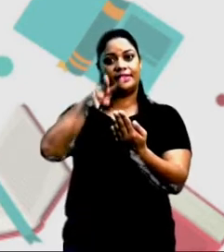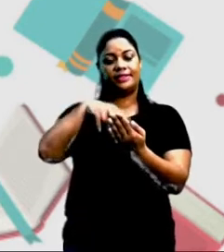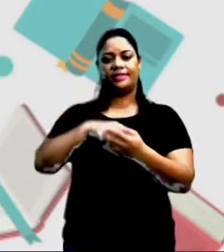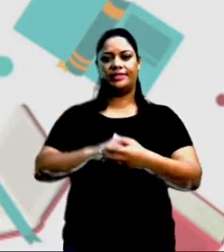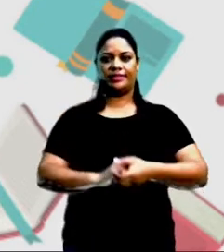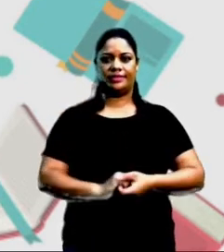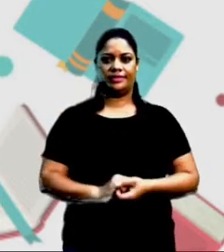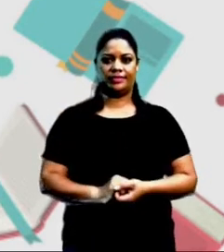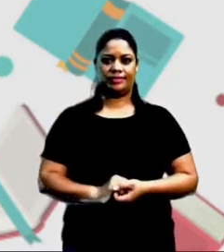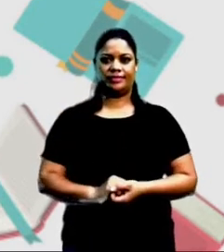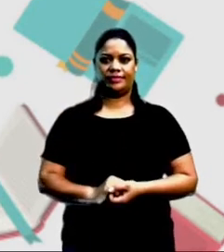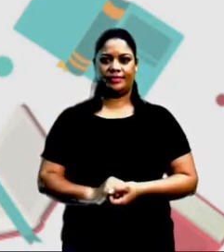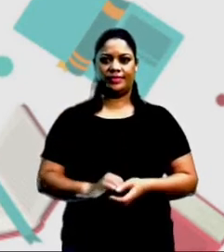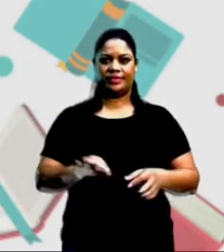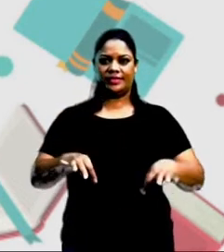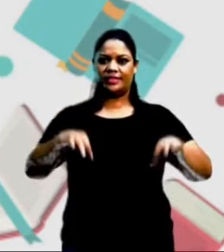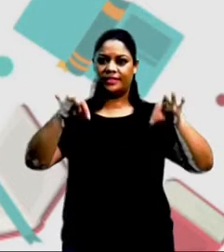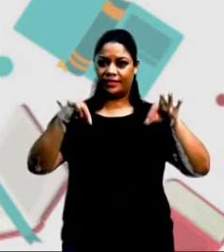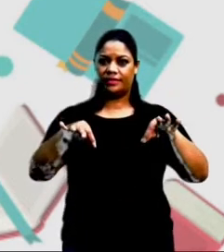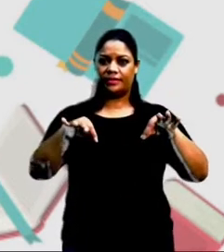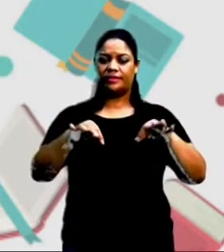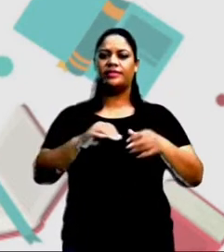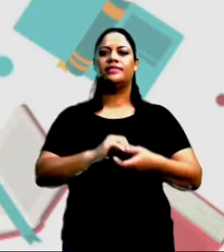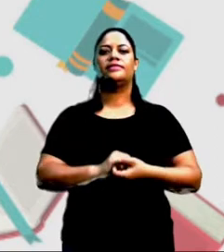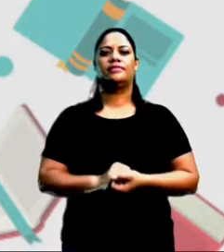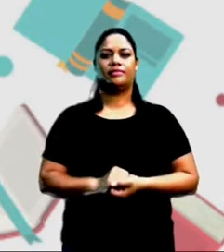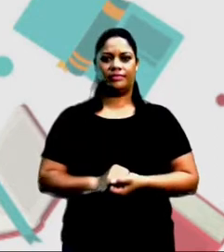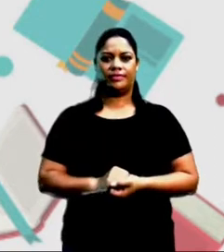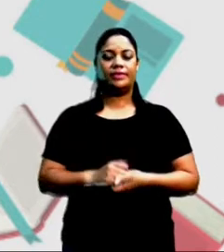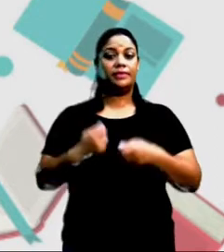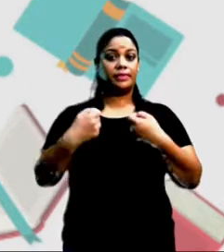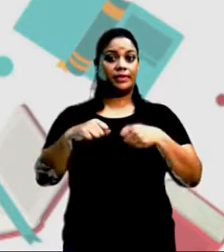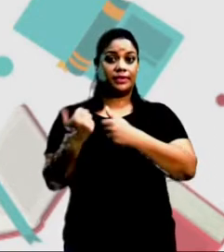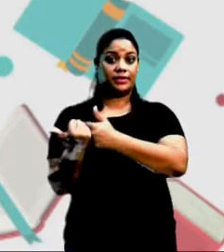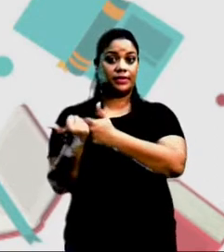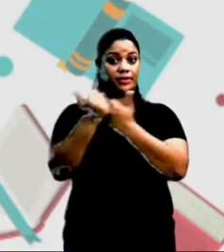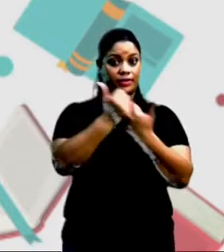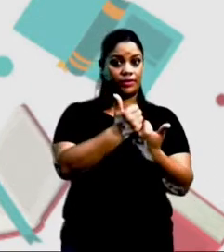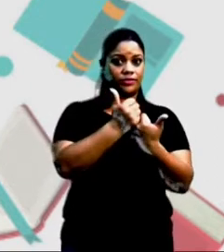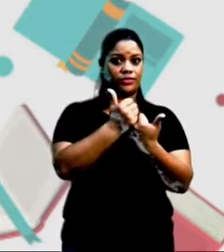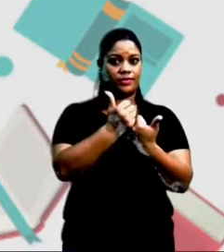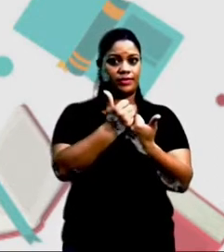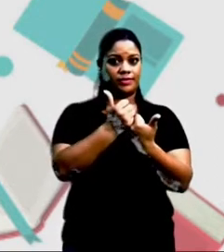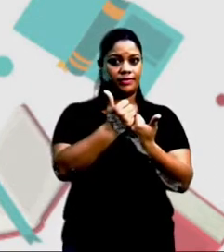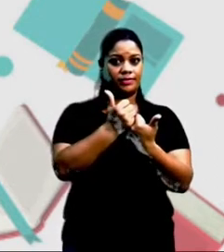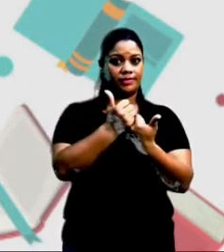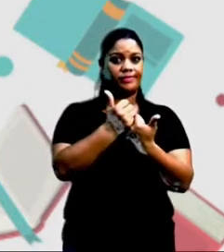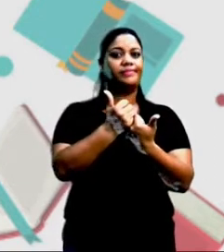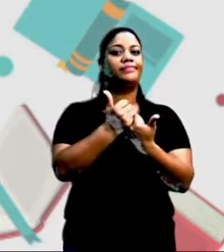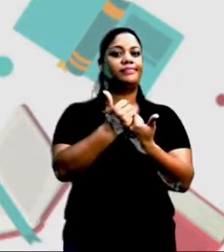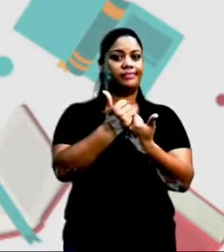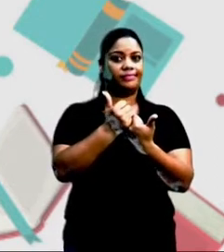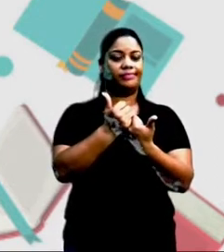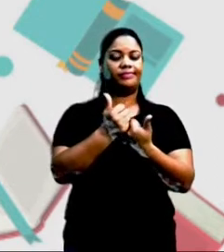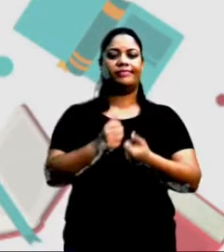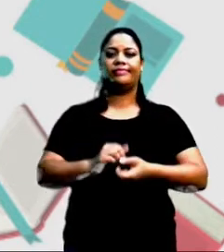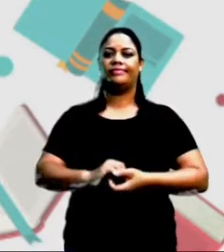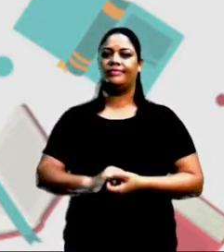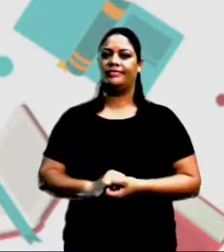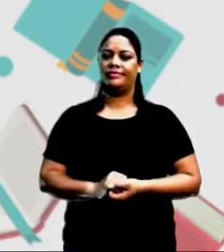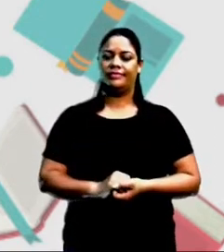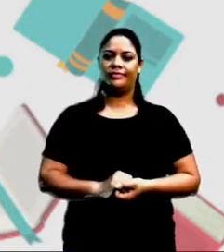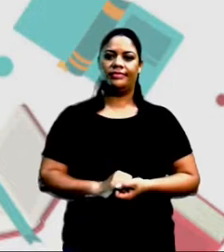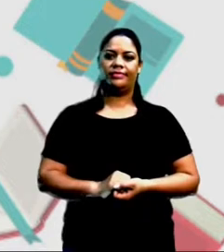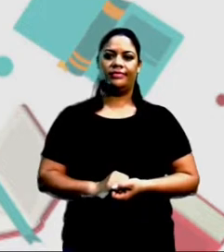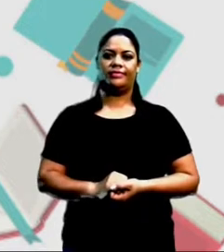As sacolas de plásticos devem ser substituídas. Olha aí.